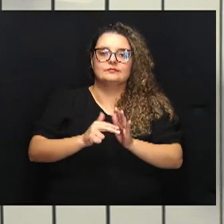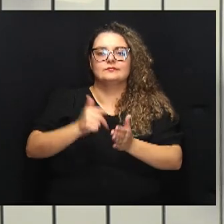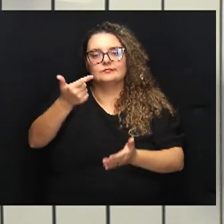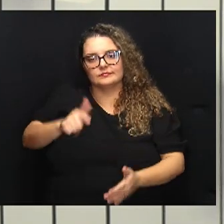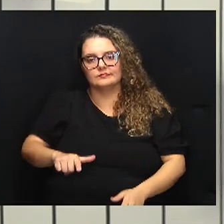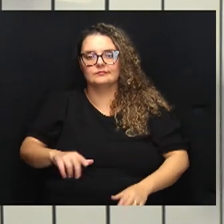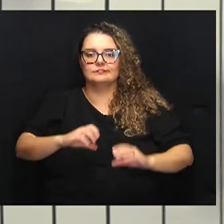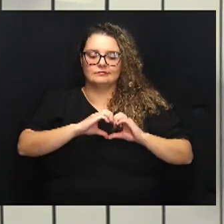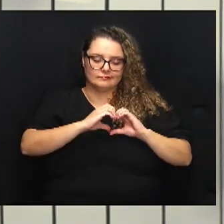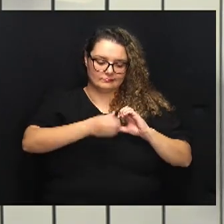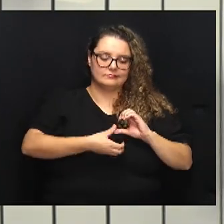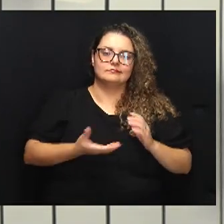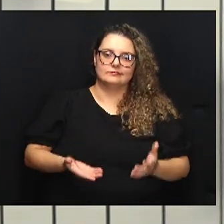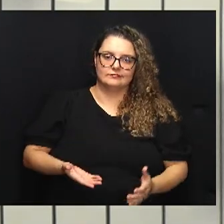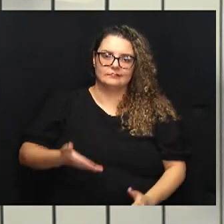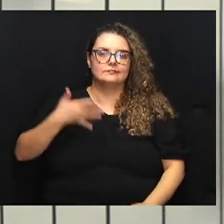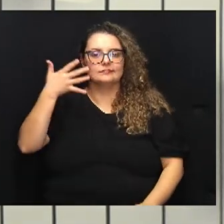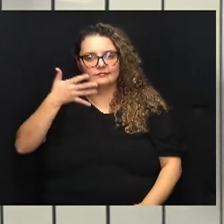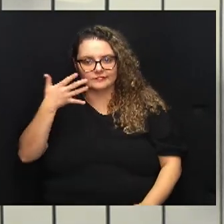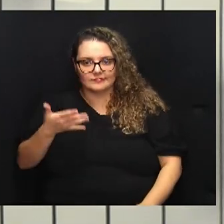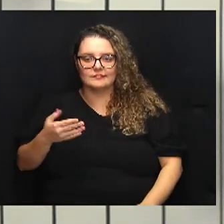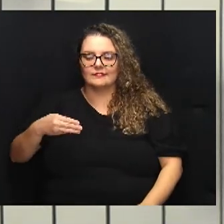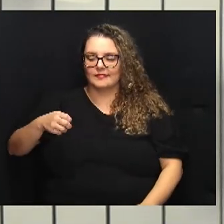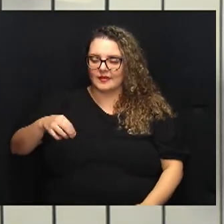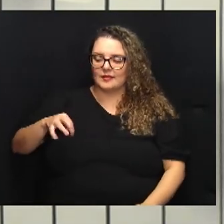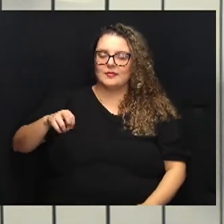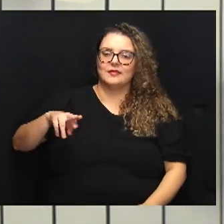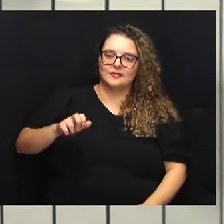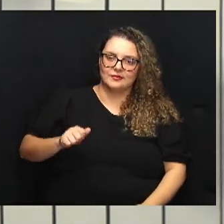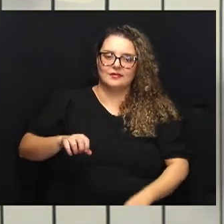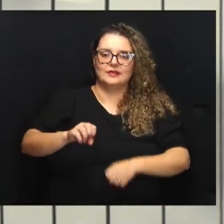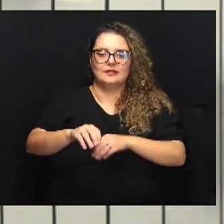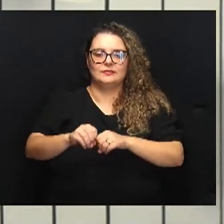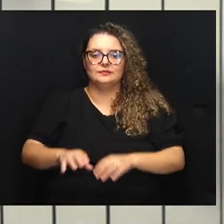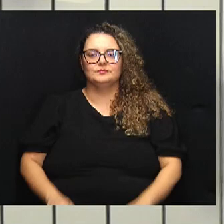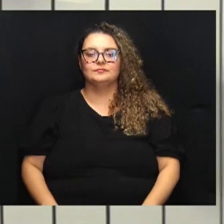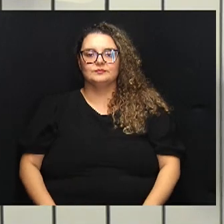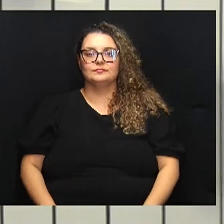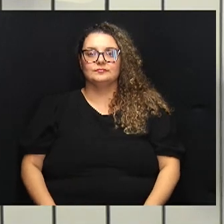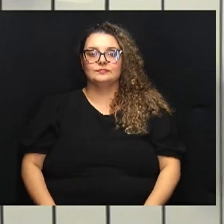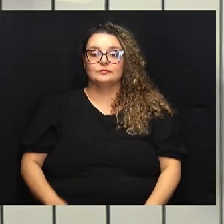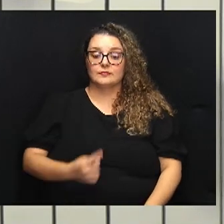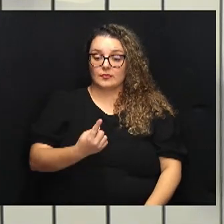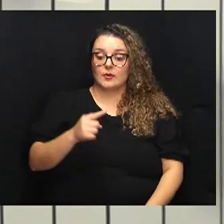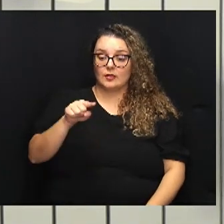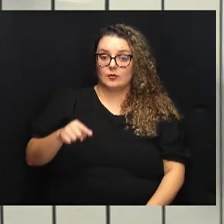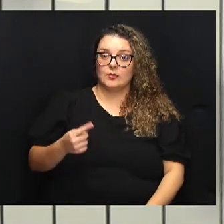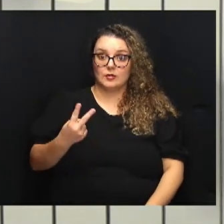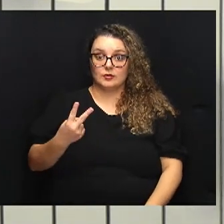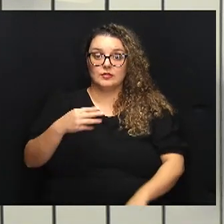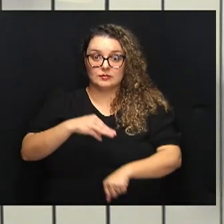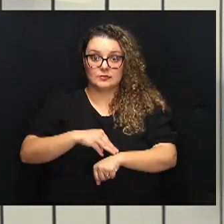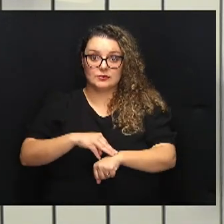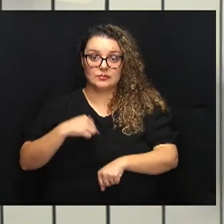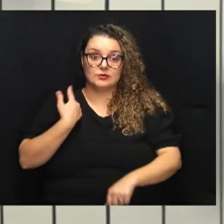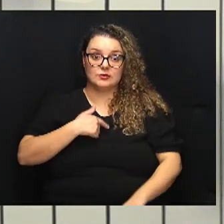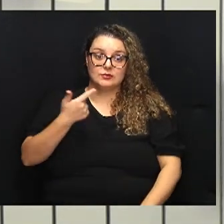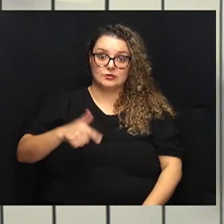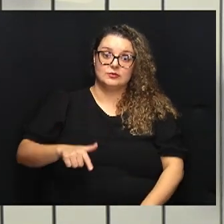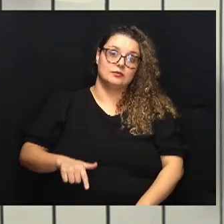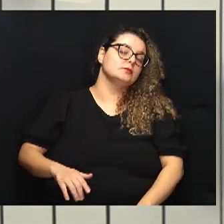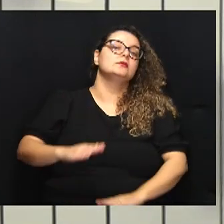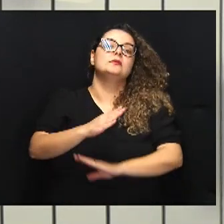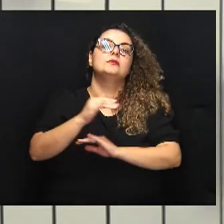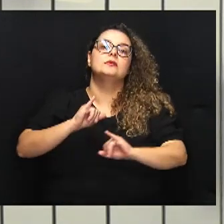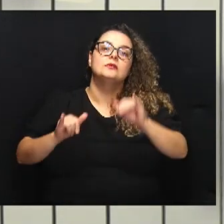dor e é palestrante, é mentora, é educadora. 1h mais 2 minutos, a gente segue aqui com o Jornal Câmara